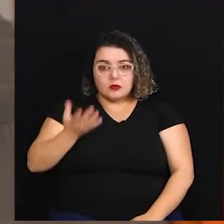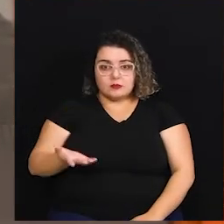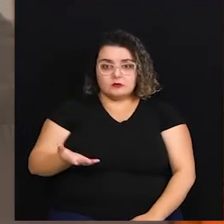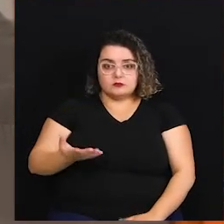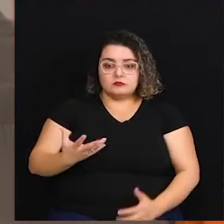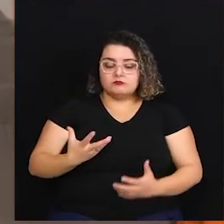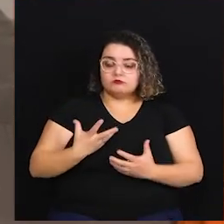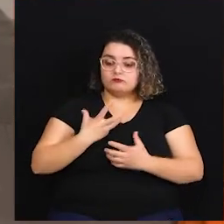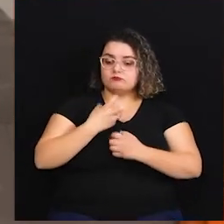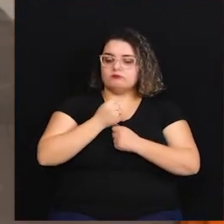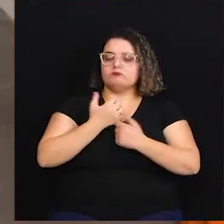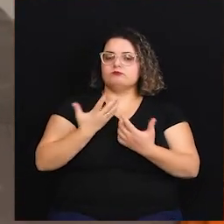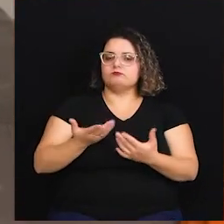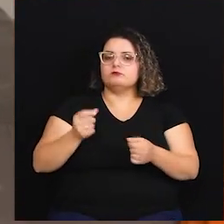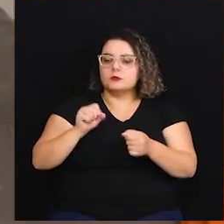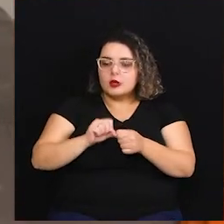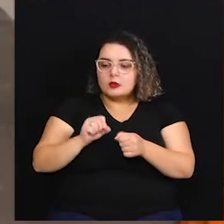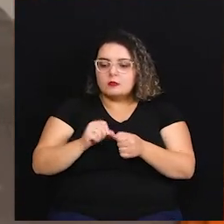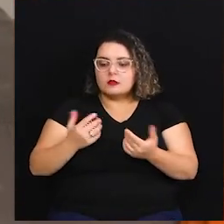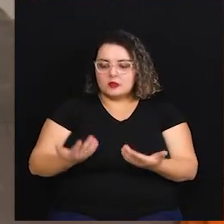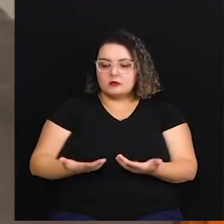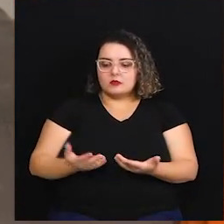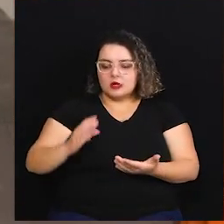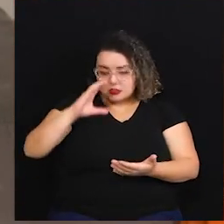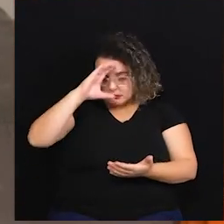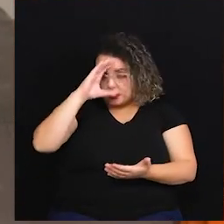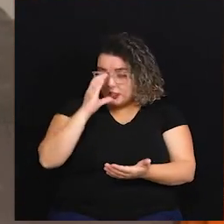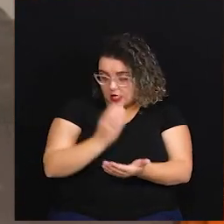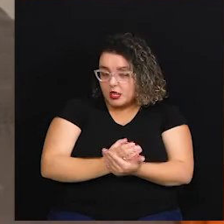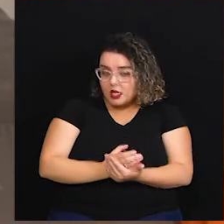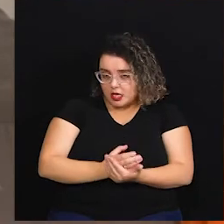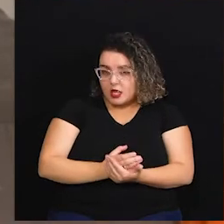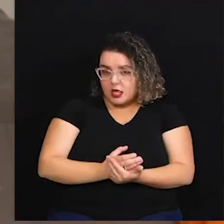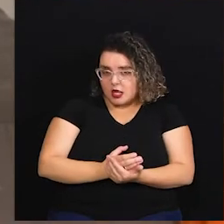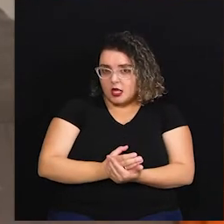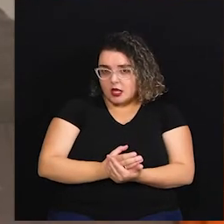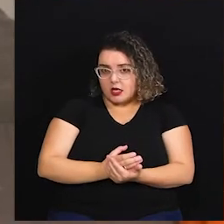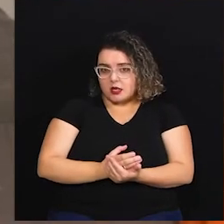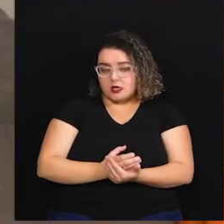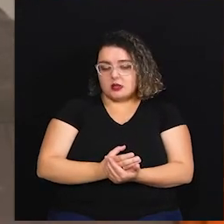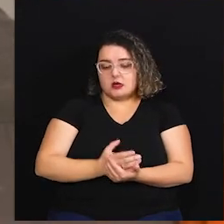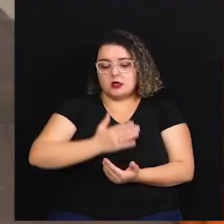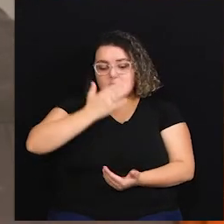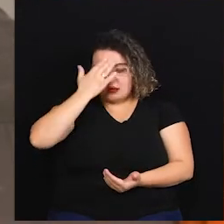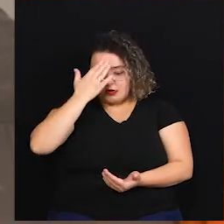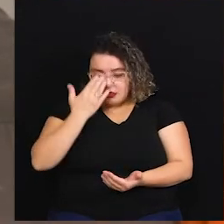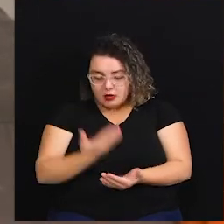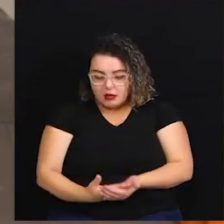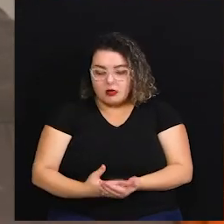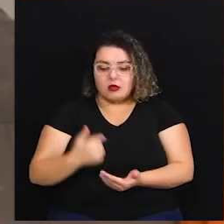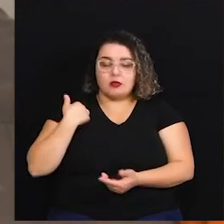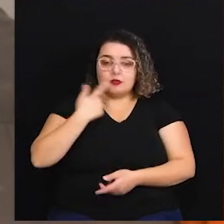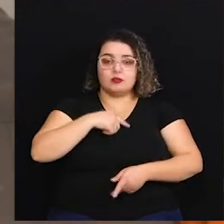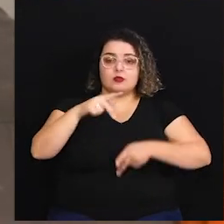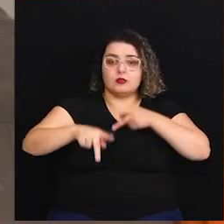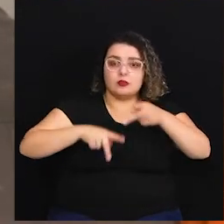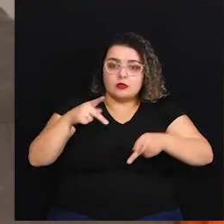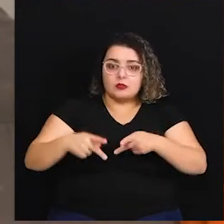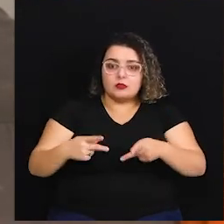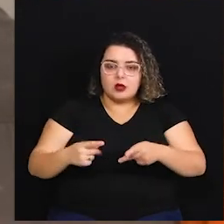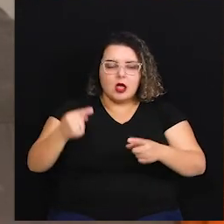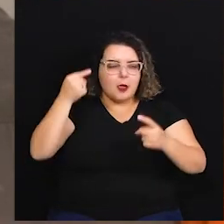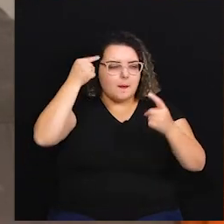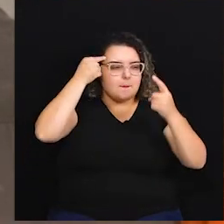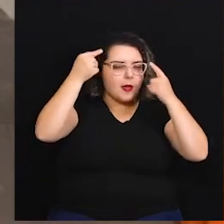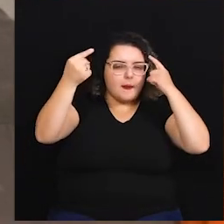vão estar, isso me fortifica e me faz acreditar, né, que o nosso povo, que o povo